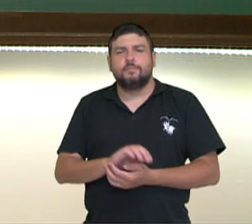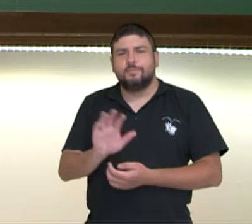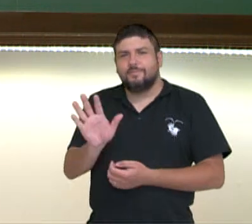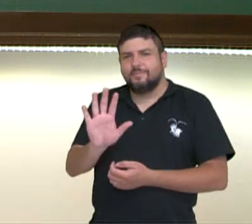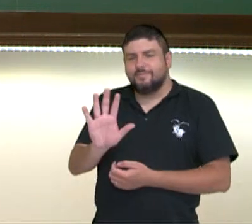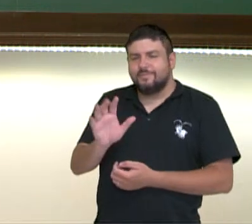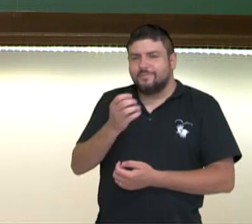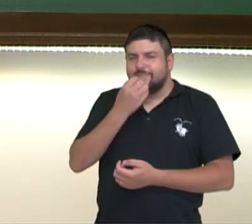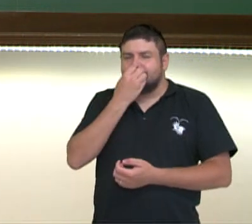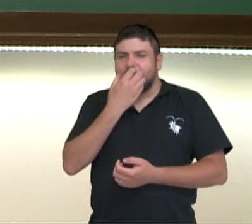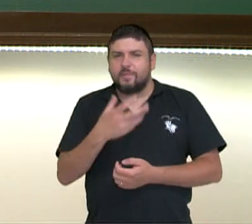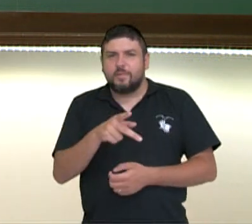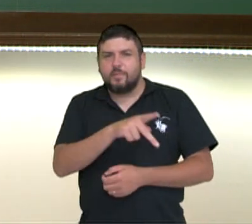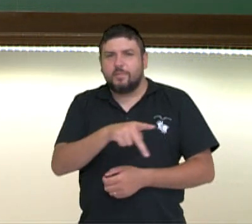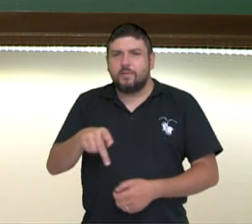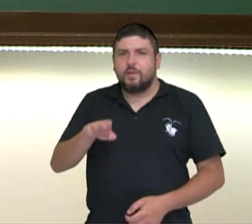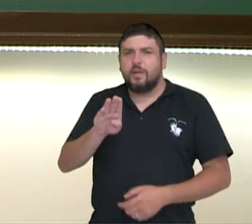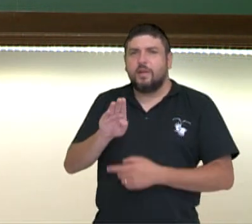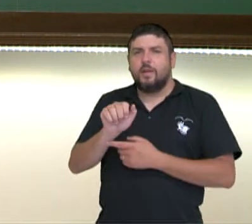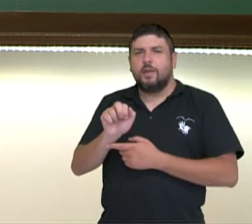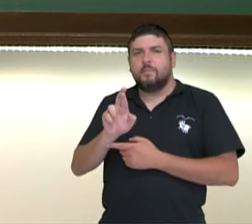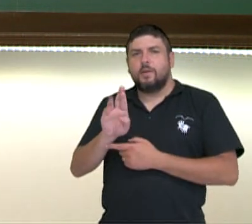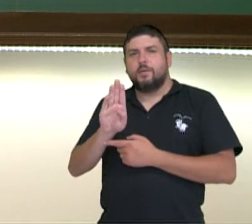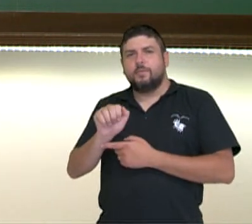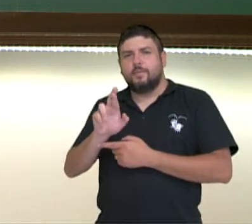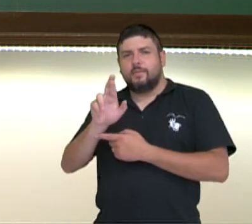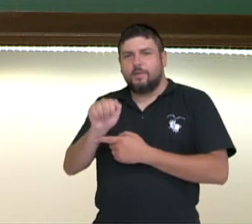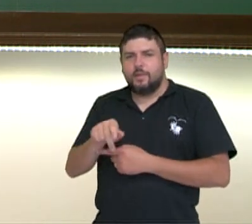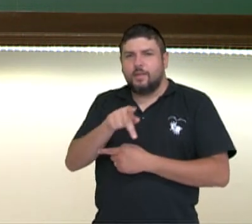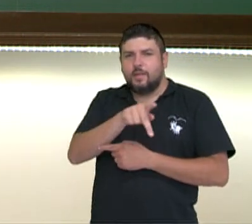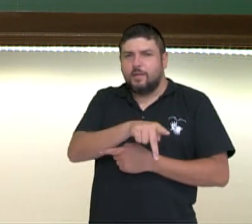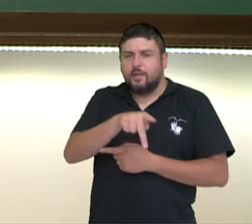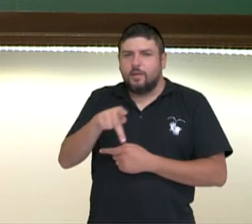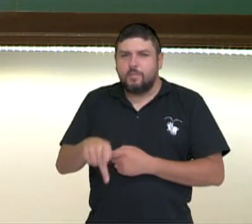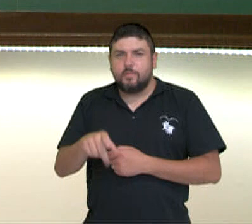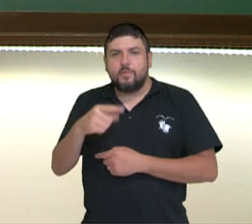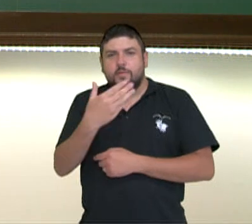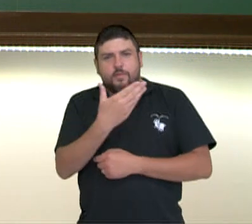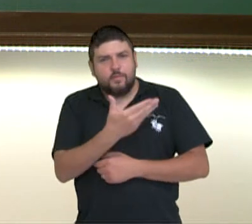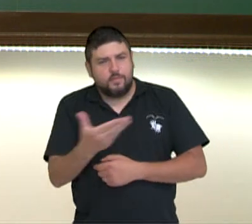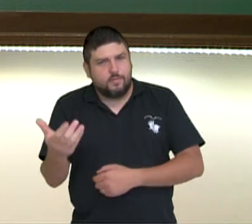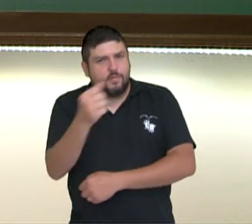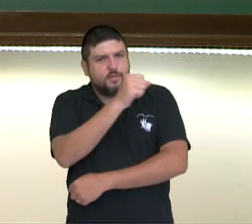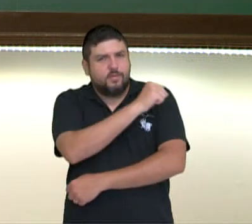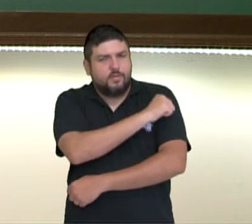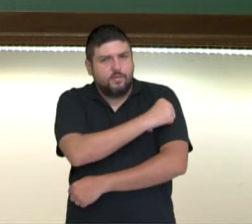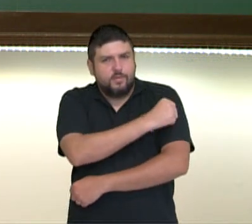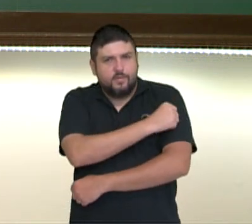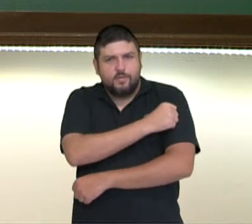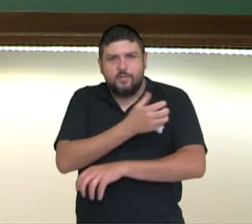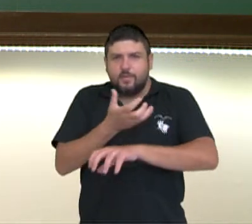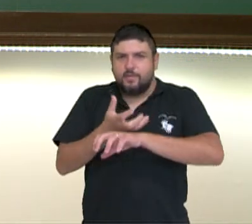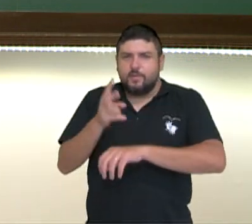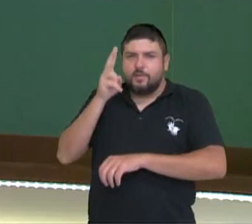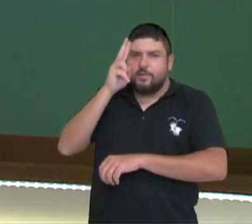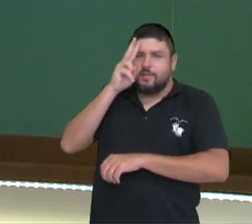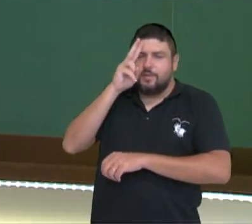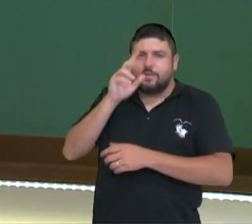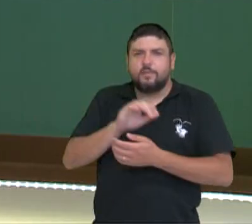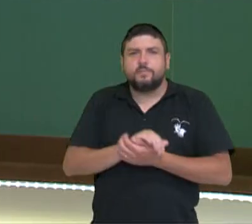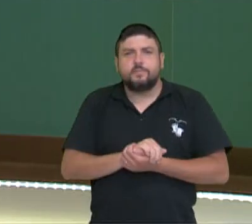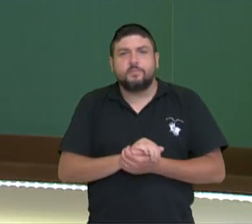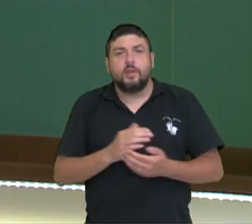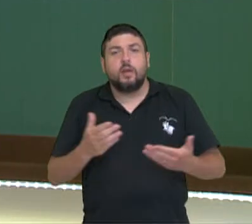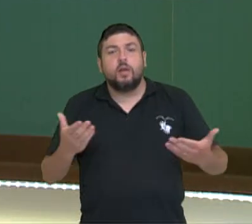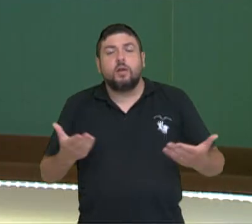Oi pessoal, eu sou a professora Bárbara Furquim, a professora de vocês do 8º ano de História. Nessa